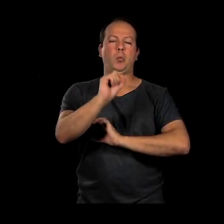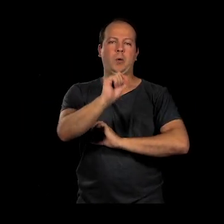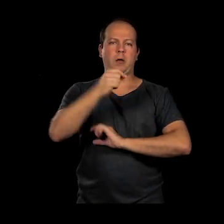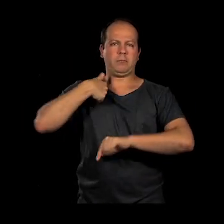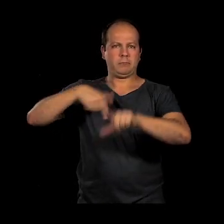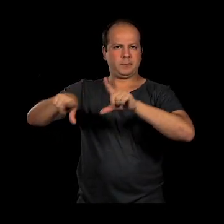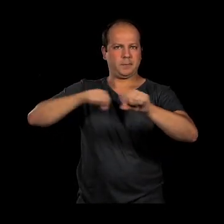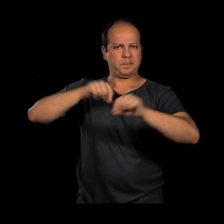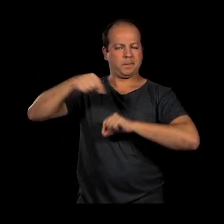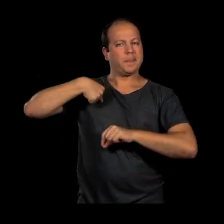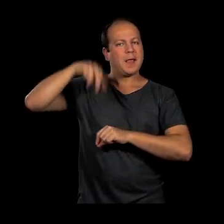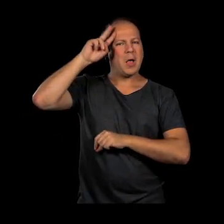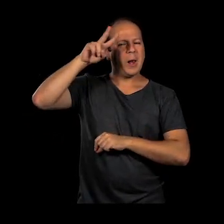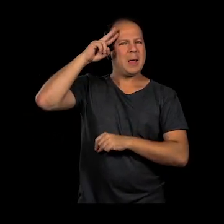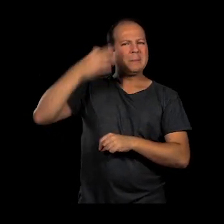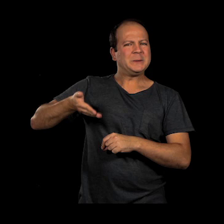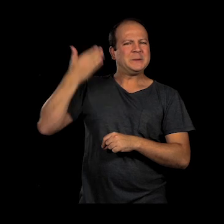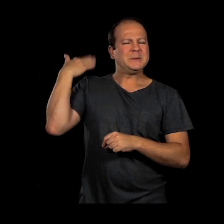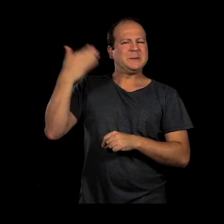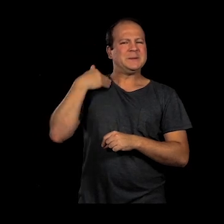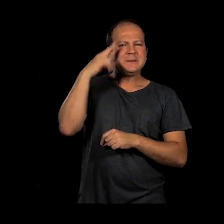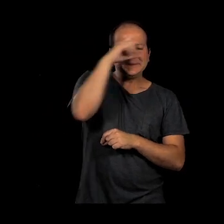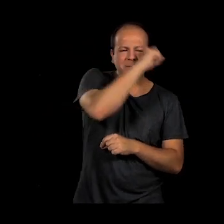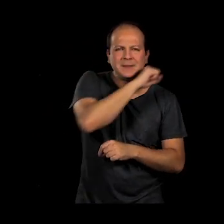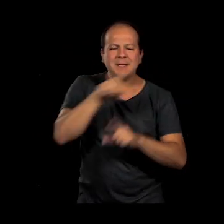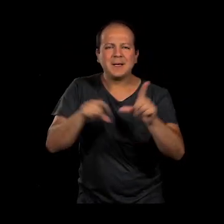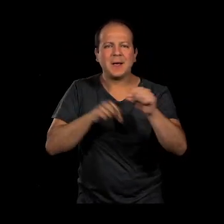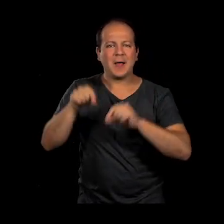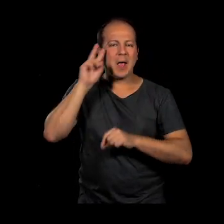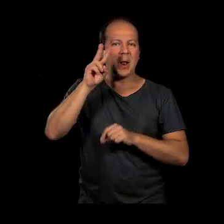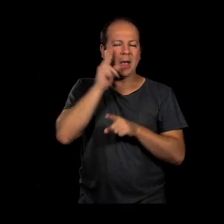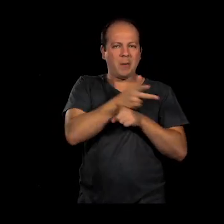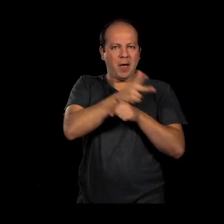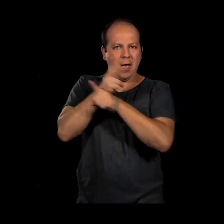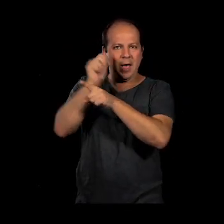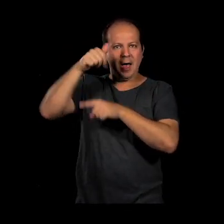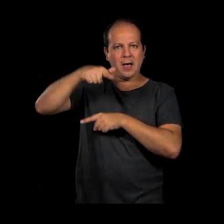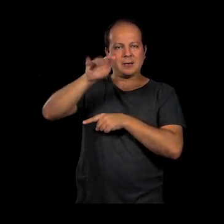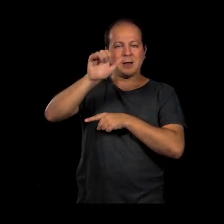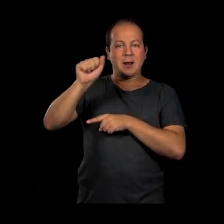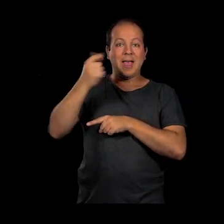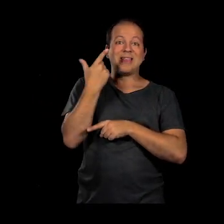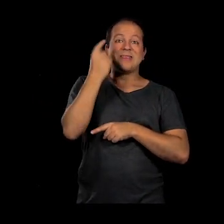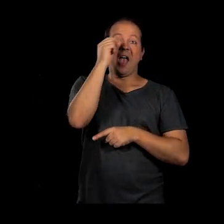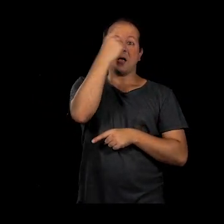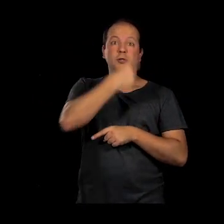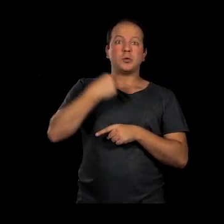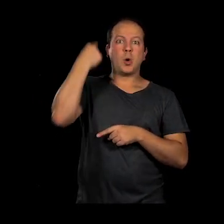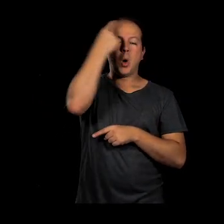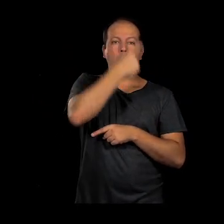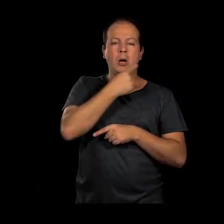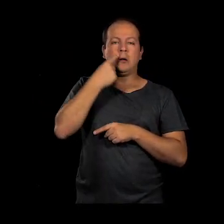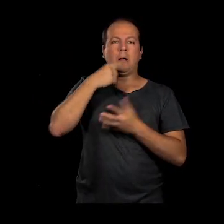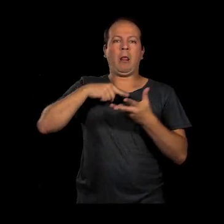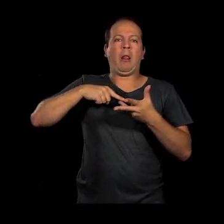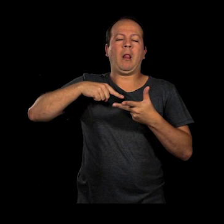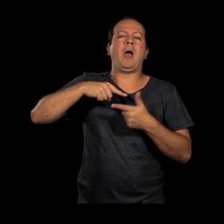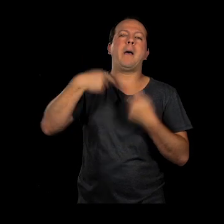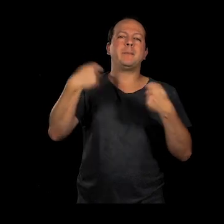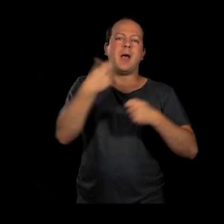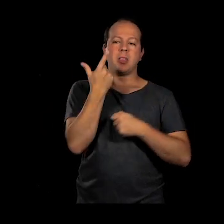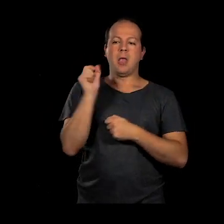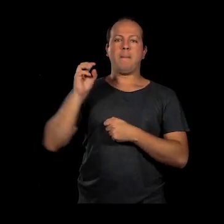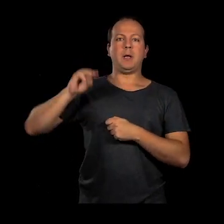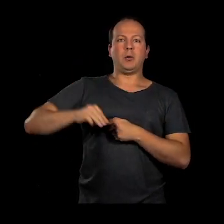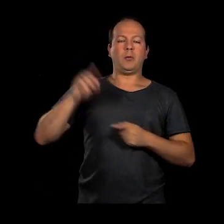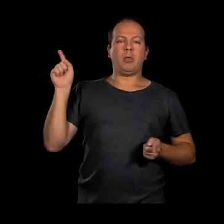lembro que era um sofrimento muito grande, sabe? Eu gravei com a Angelina no curto, eu tinha mais de 10 horas de material e eu tinha que reduzir isso para, sei lá, 10